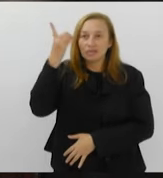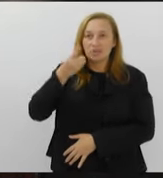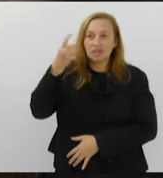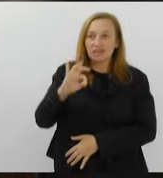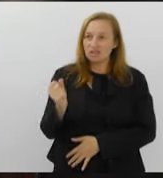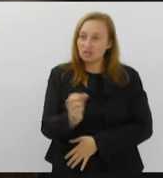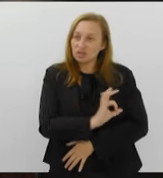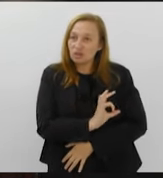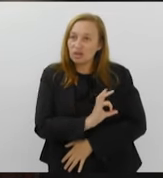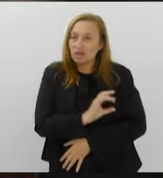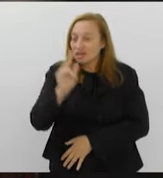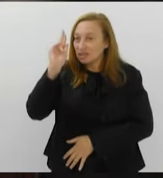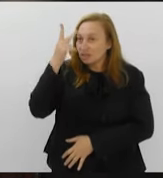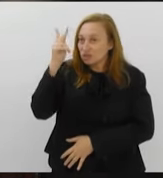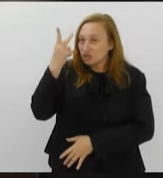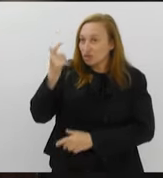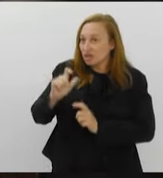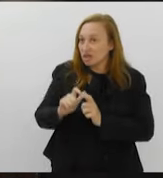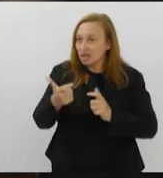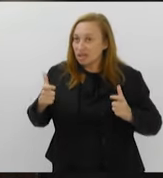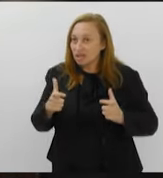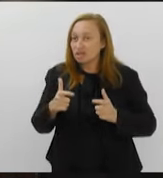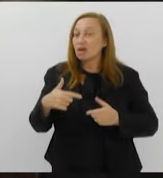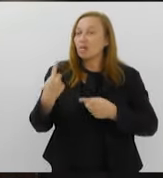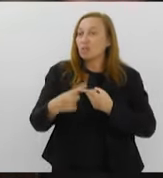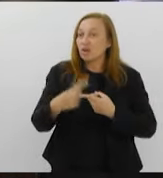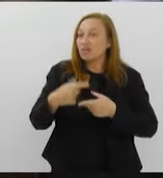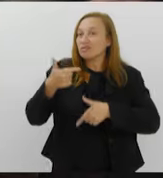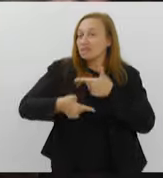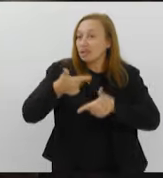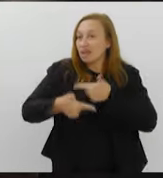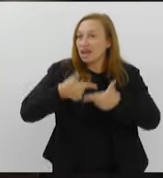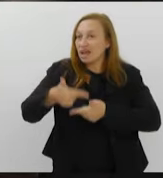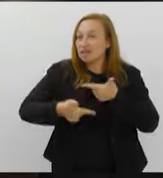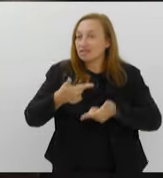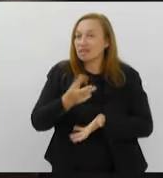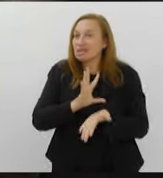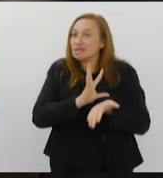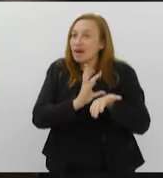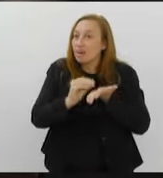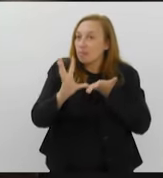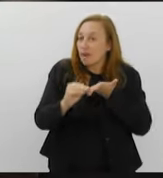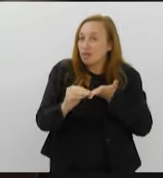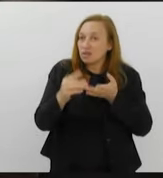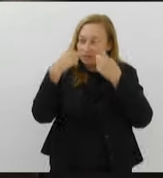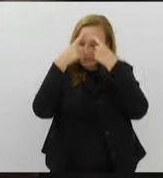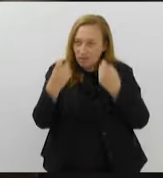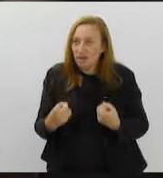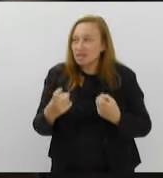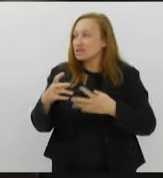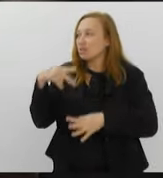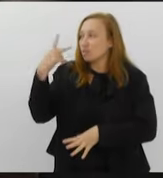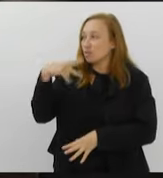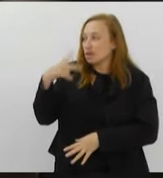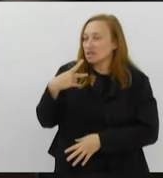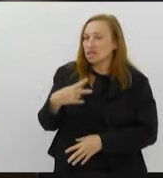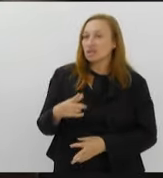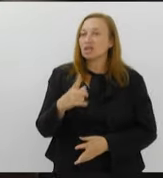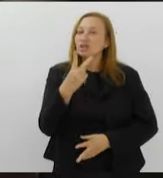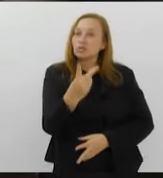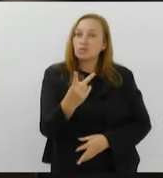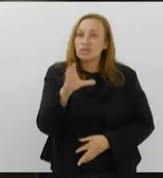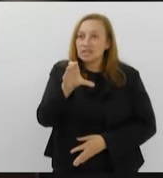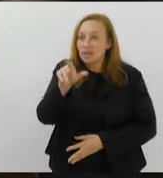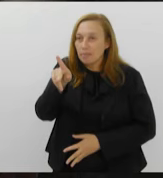escopo e envergadura enorme, porque vem trabalhando muito essa questão da violência política. Participei de duas